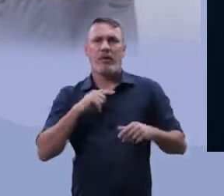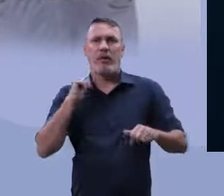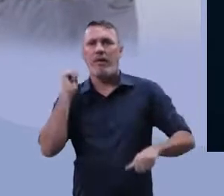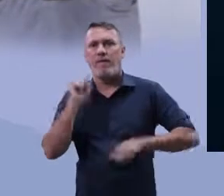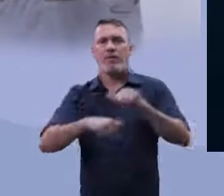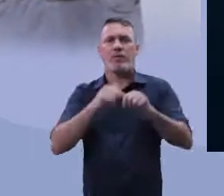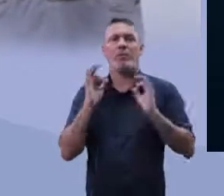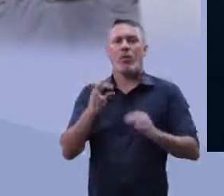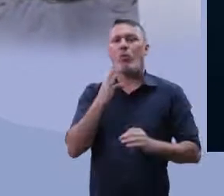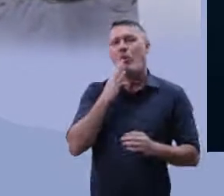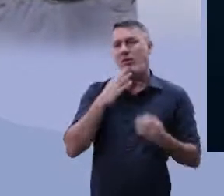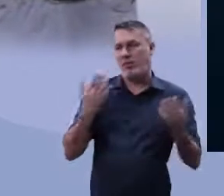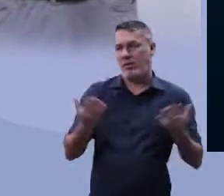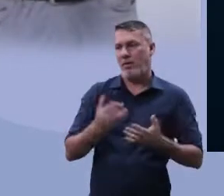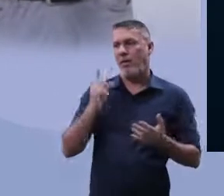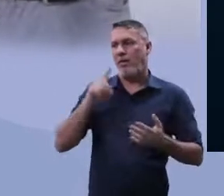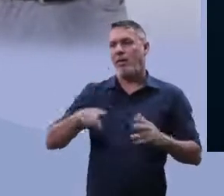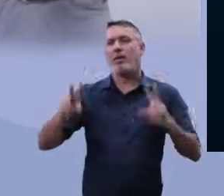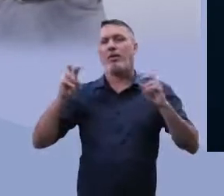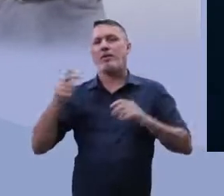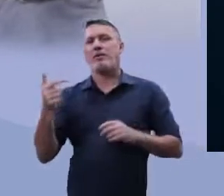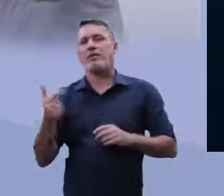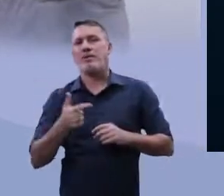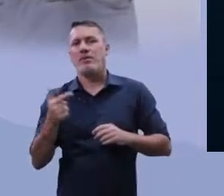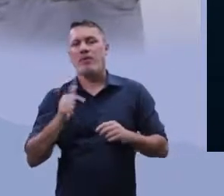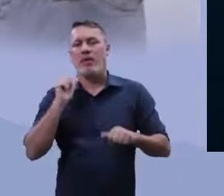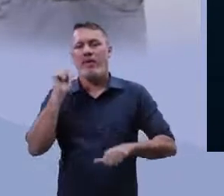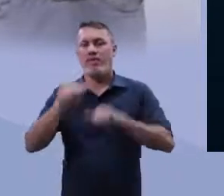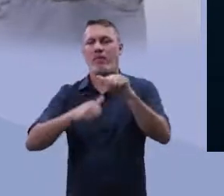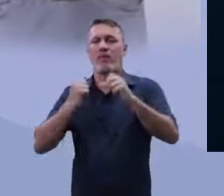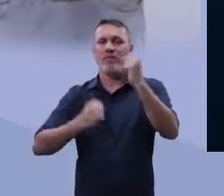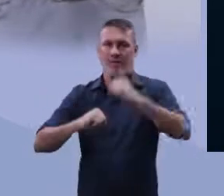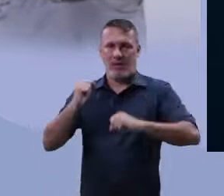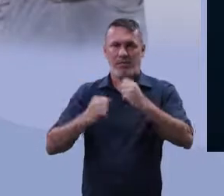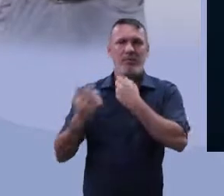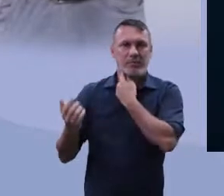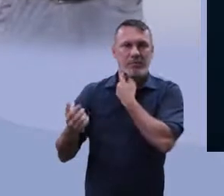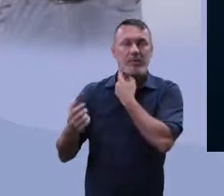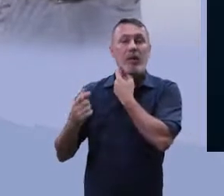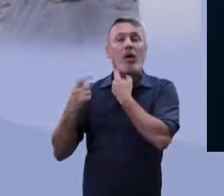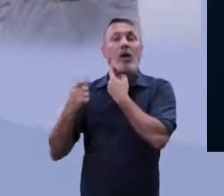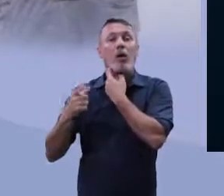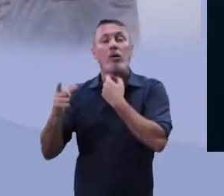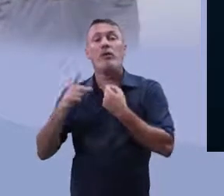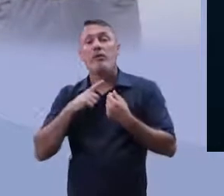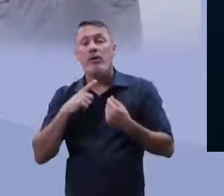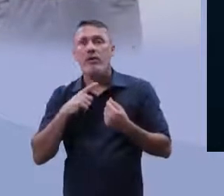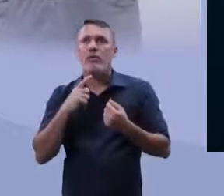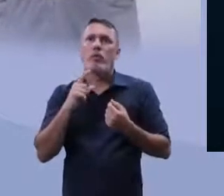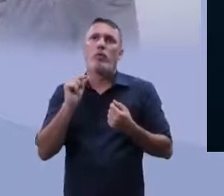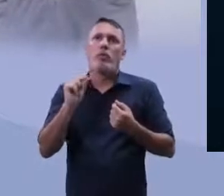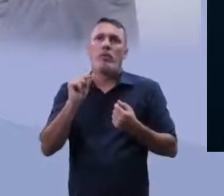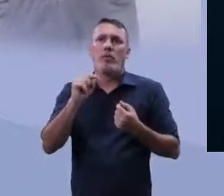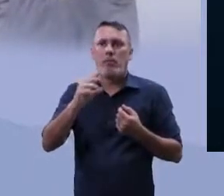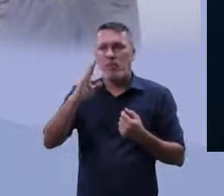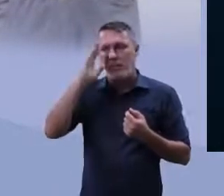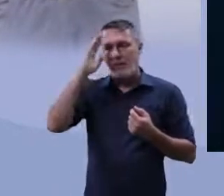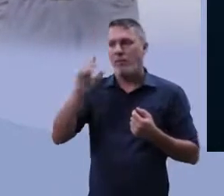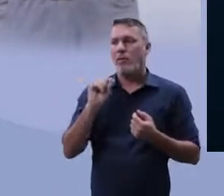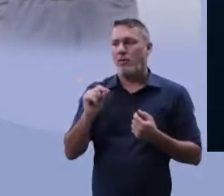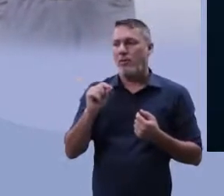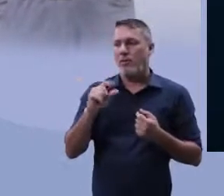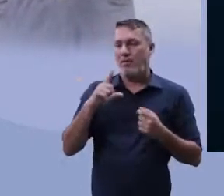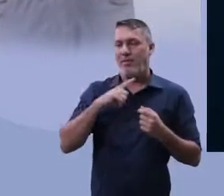né, e fazendo aí toda uma revolução que nós conhecemos, né, da chamada segunda revolução industrial. Né, o Henry Ford, né, diga-se